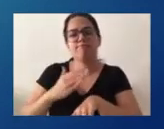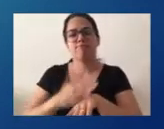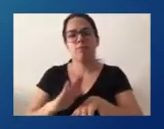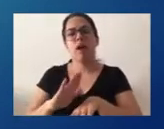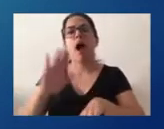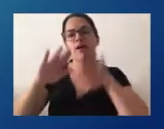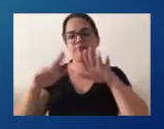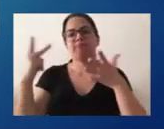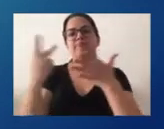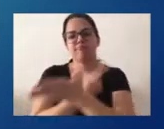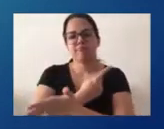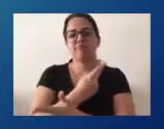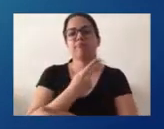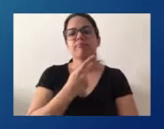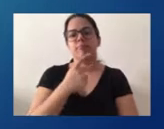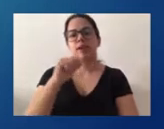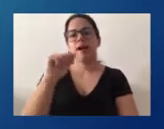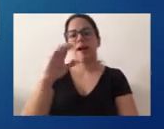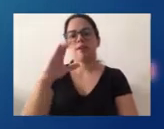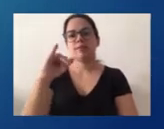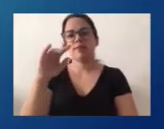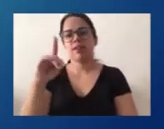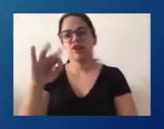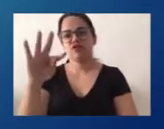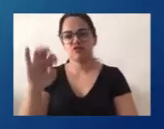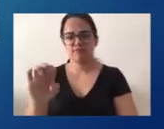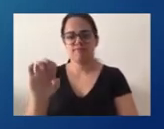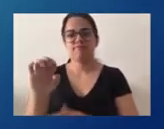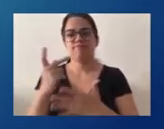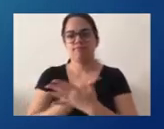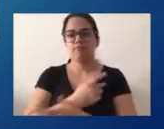adequada, nós vemos acidentes acontecendo com esse equipamento.